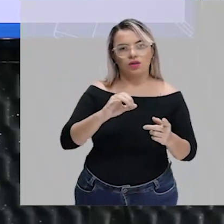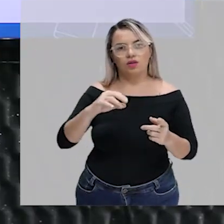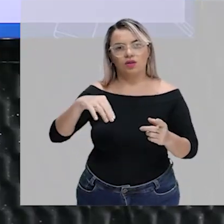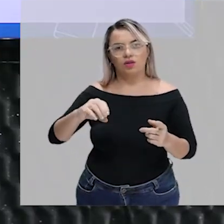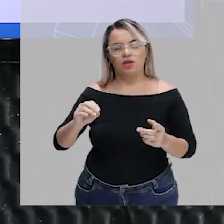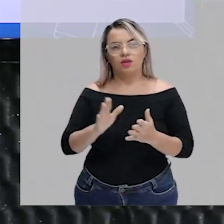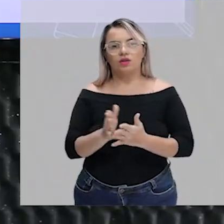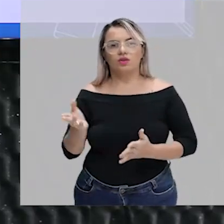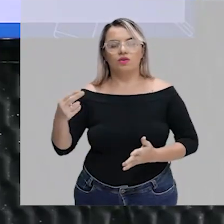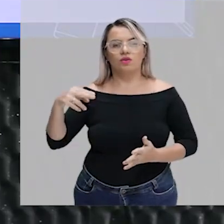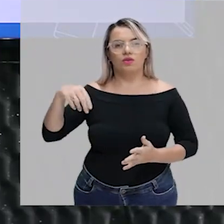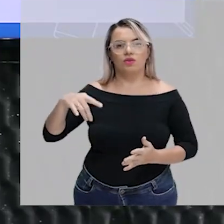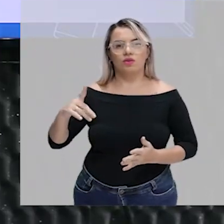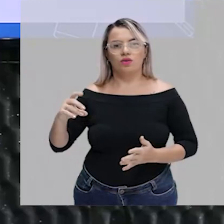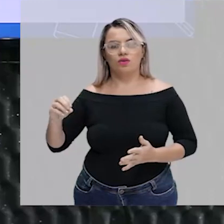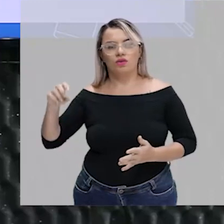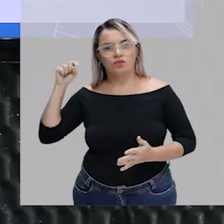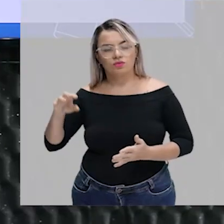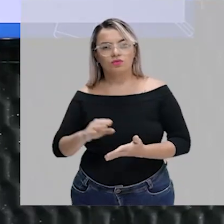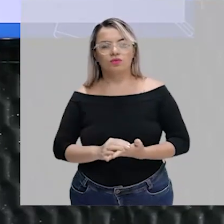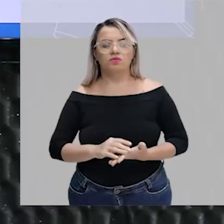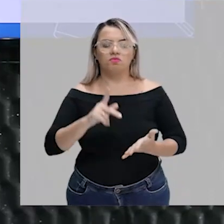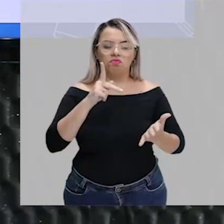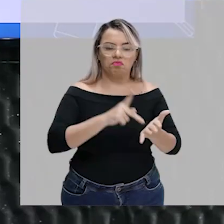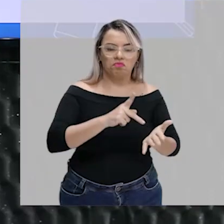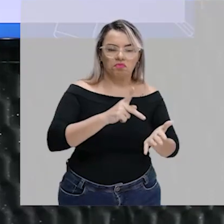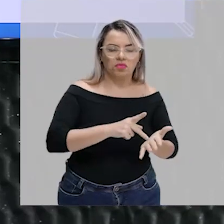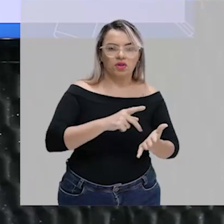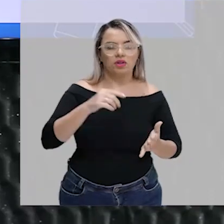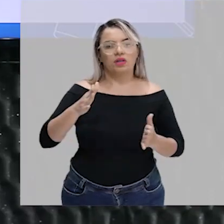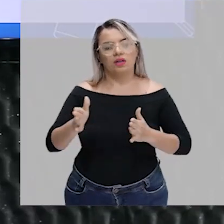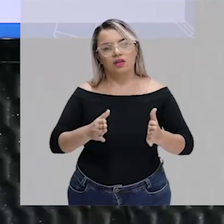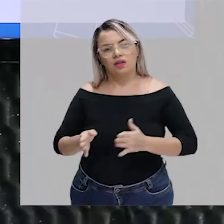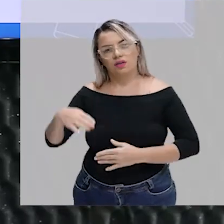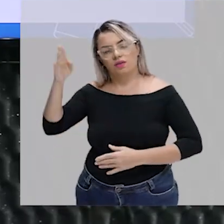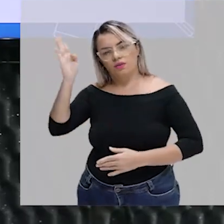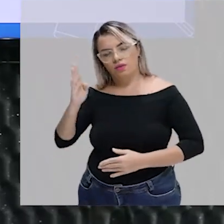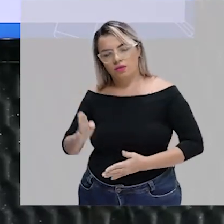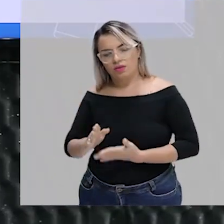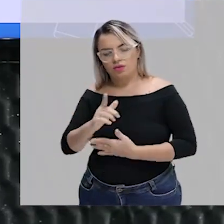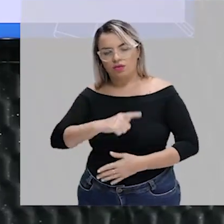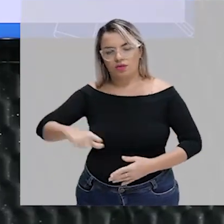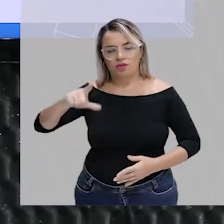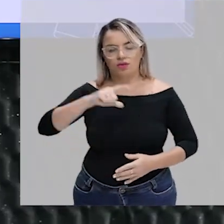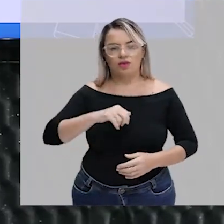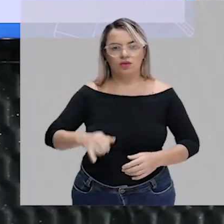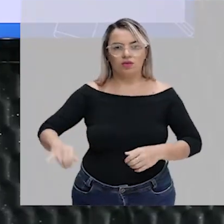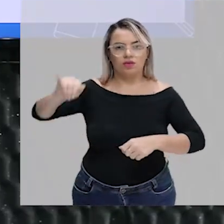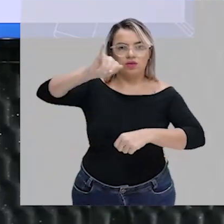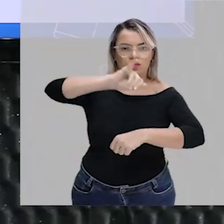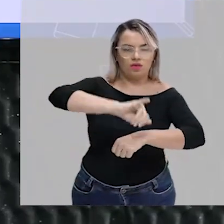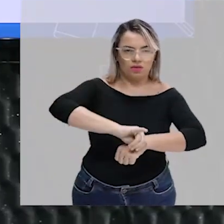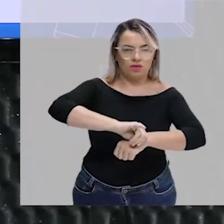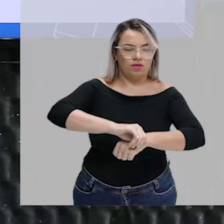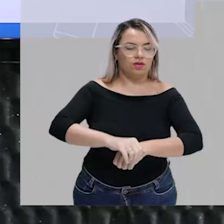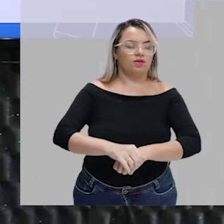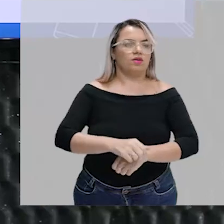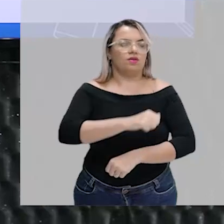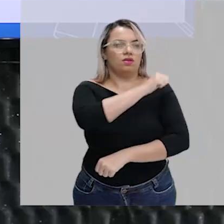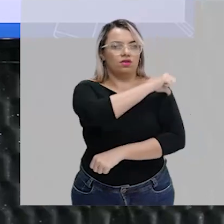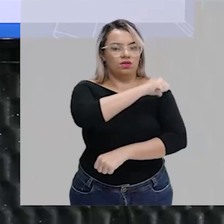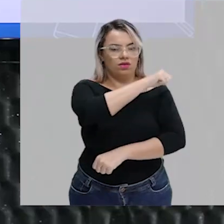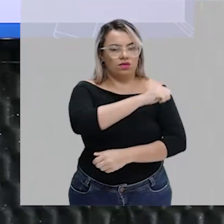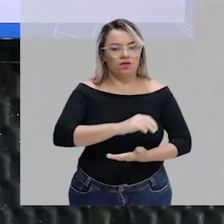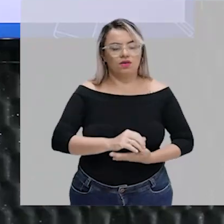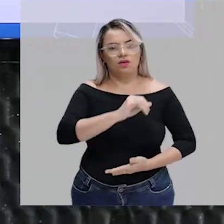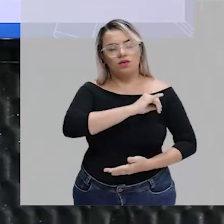Algarves. Esse era o nome oficial do Brasil nessa época, certo? Então você tem ali a capital do Império no Rio de Janeiro, capital era no